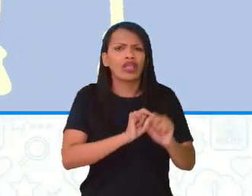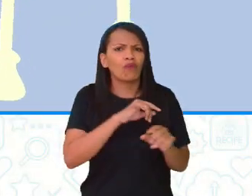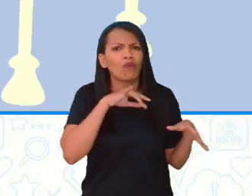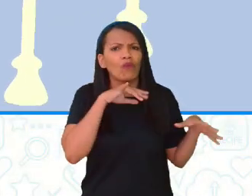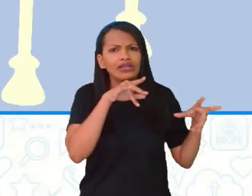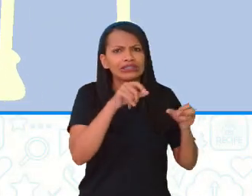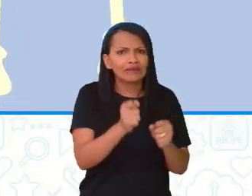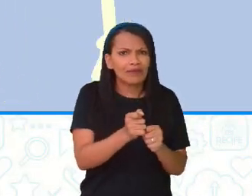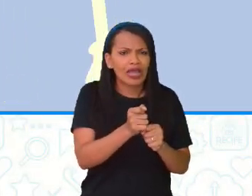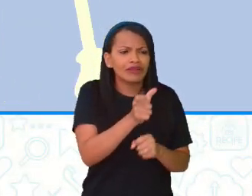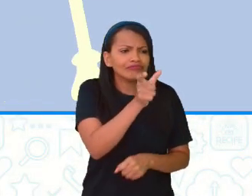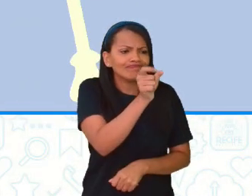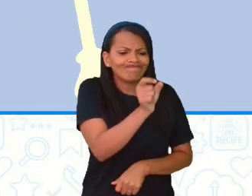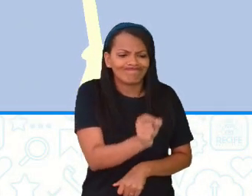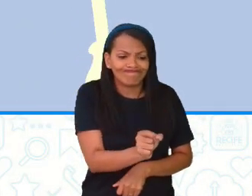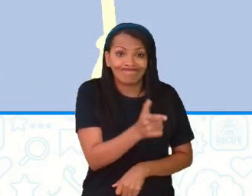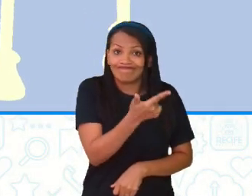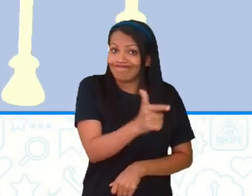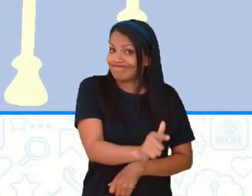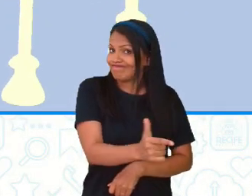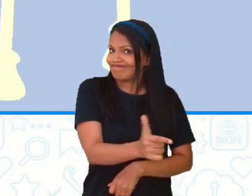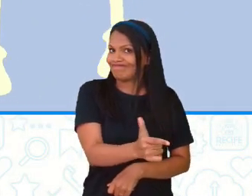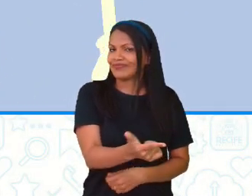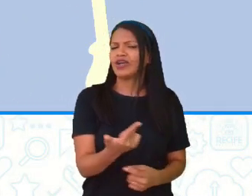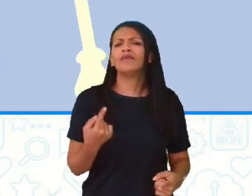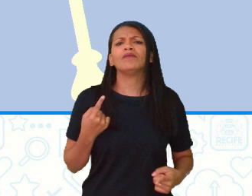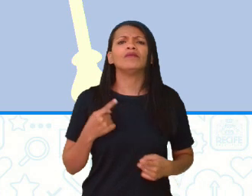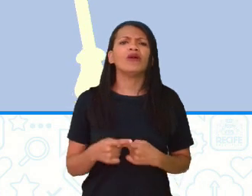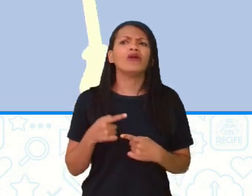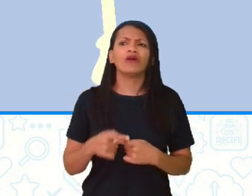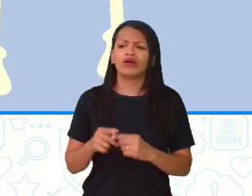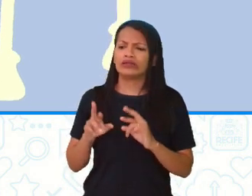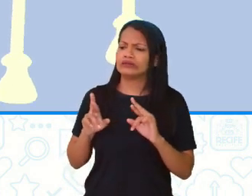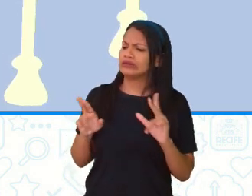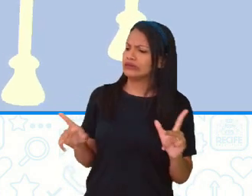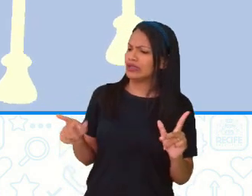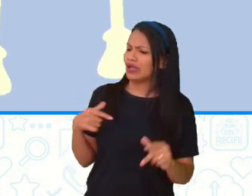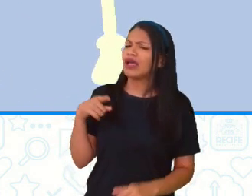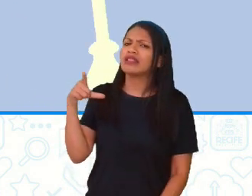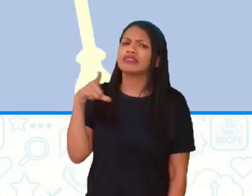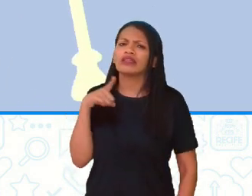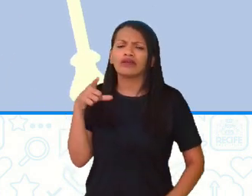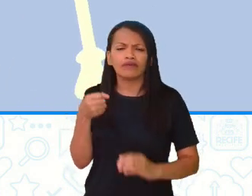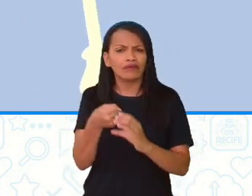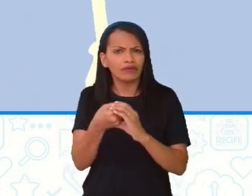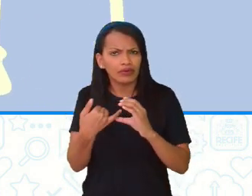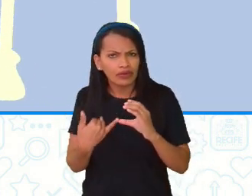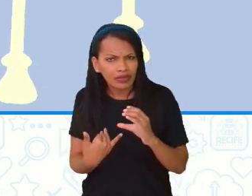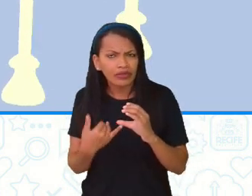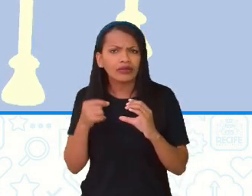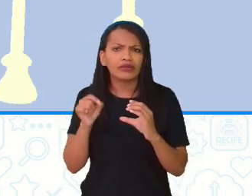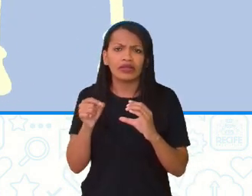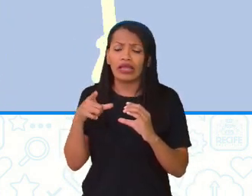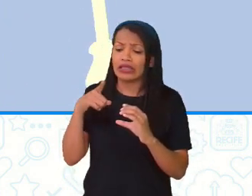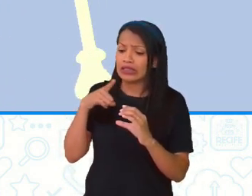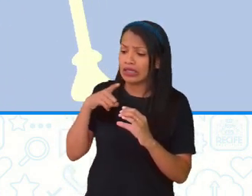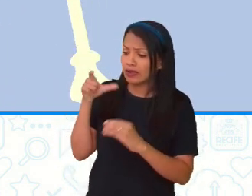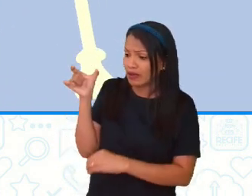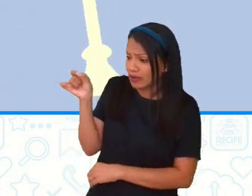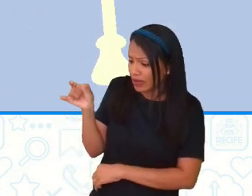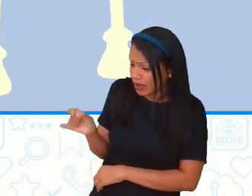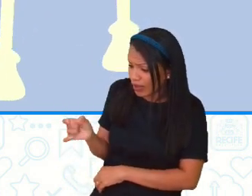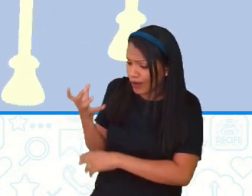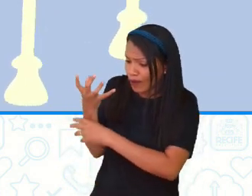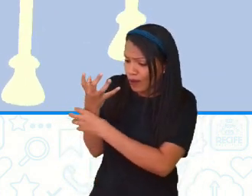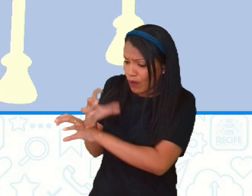invertebrados. Por que a gente faz essa diferenciação? Quem tem a característica essa característica de quem tem osso e de quem não